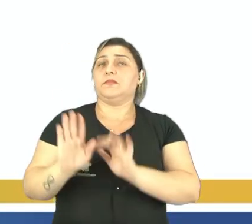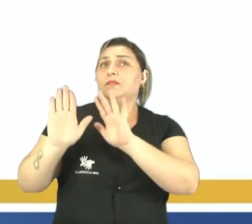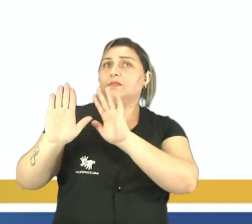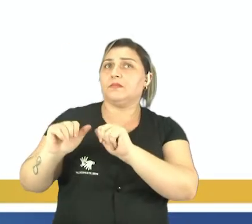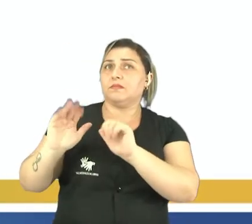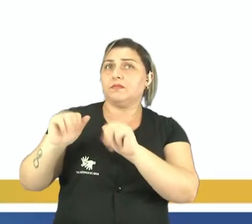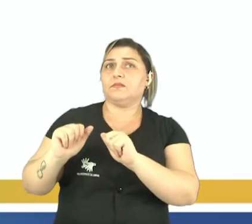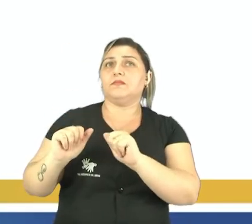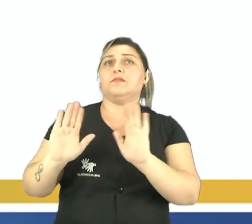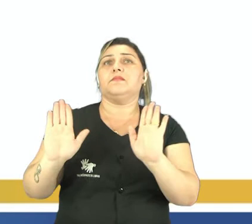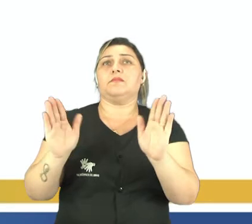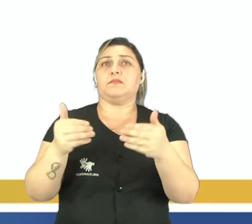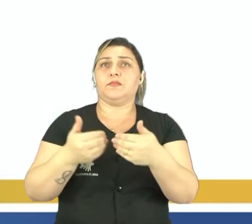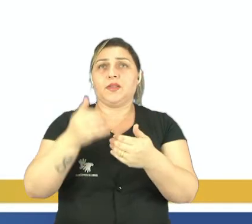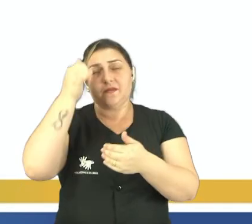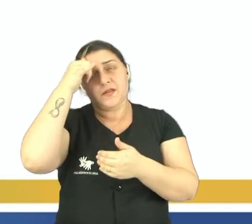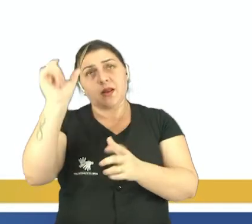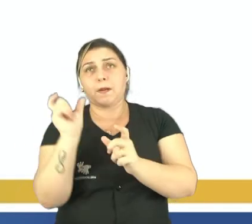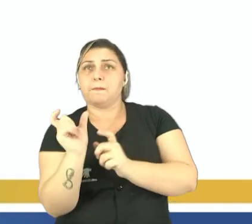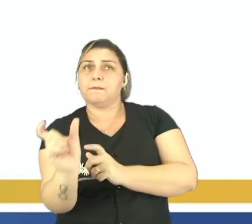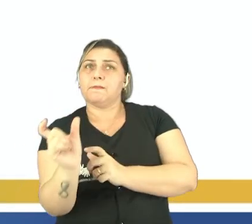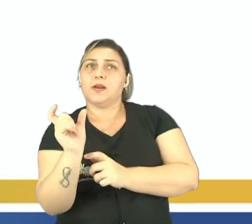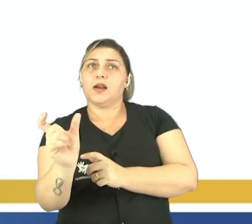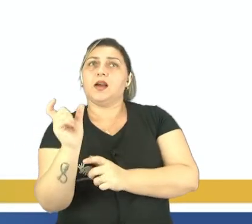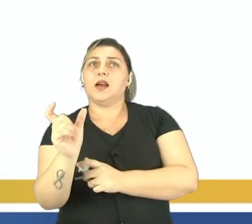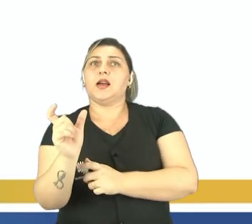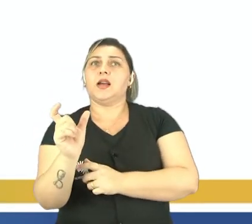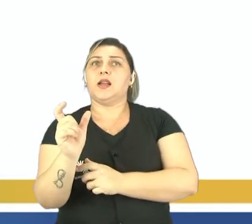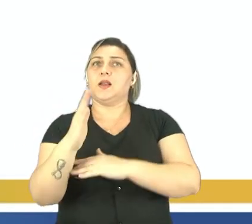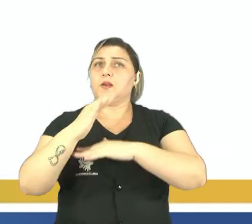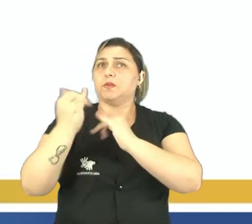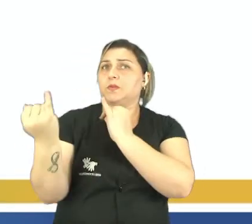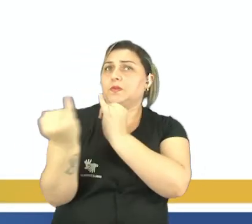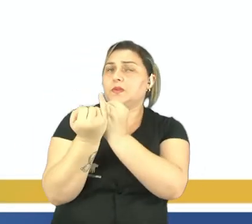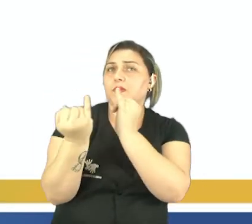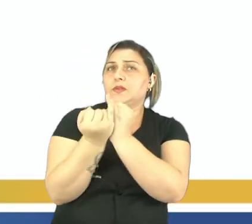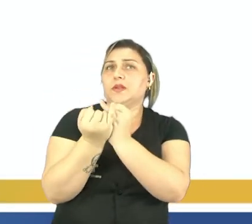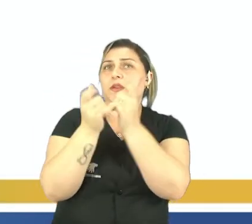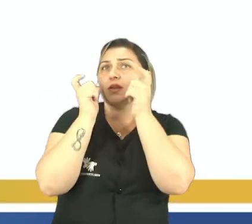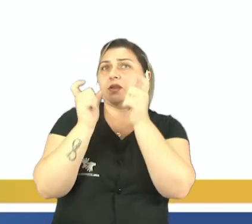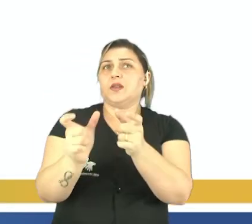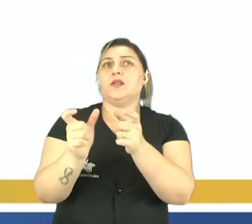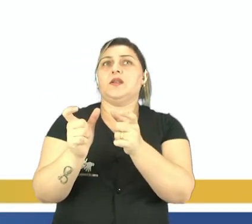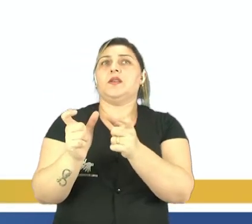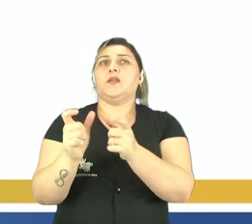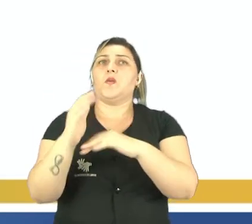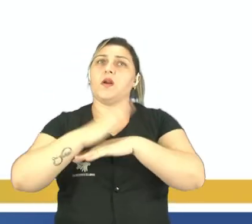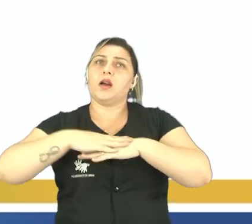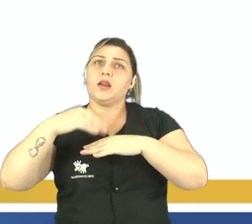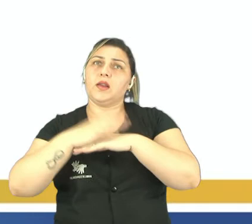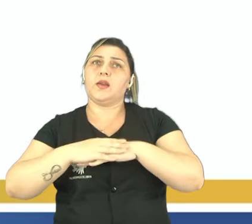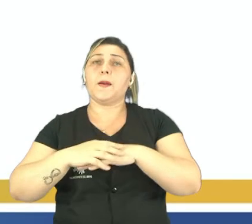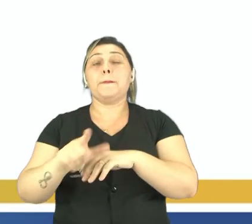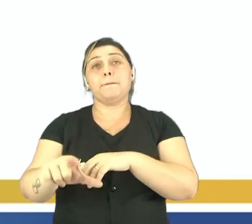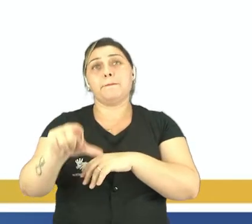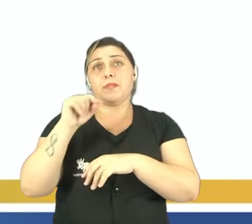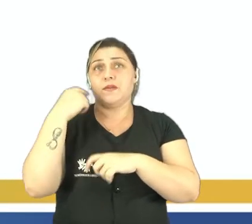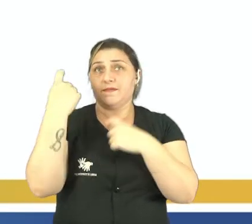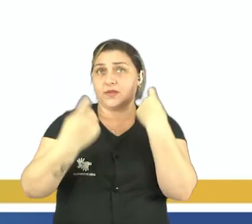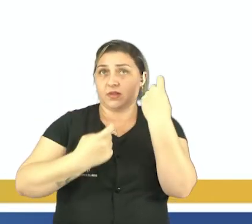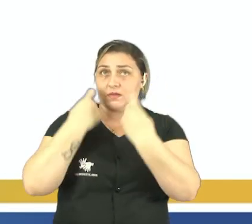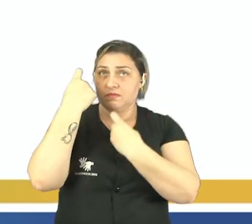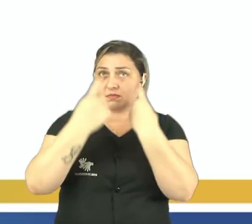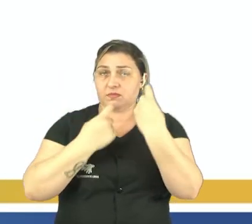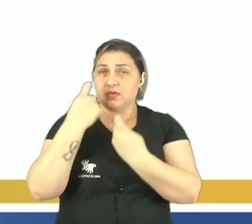Despedida. Fecha a carta evitando palavras que remetam à afetividade, como atenciosamente, com carinho. Esse foi o erro que eu